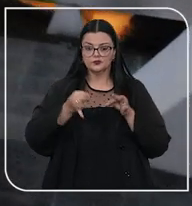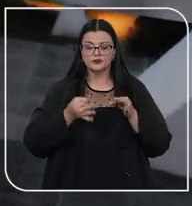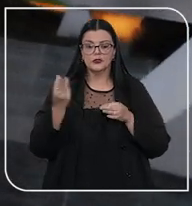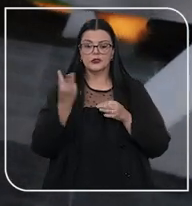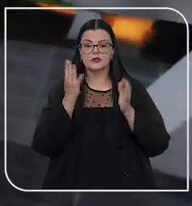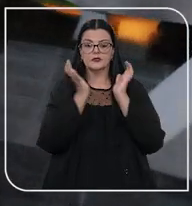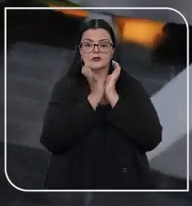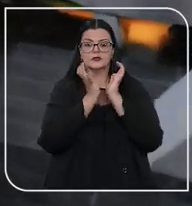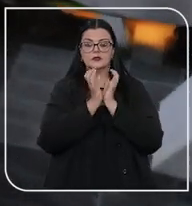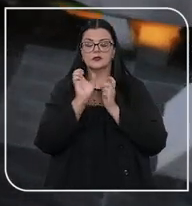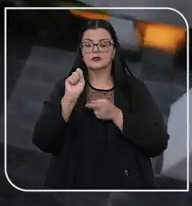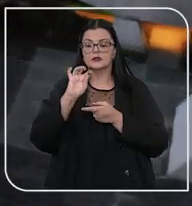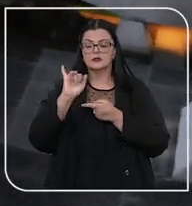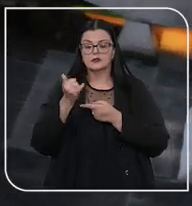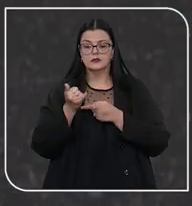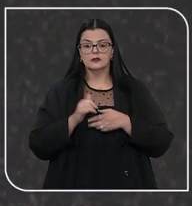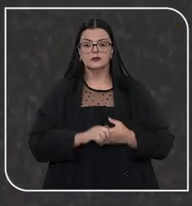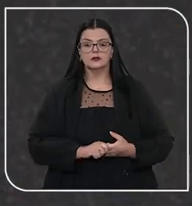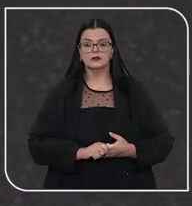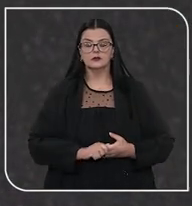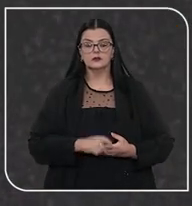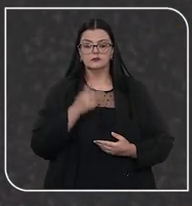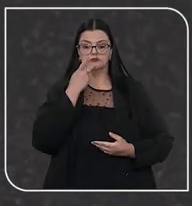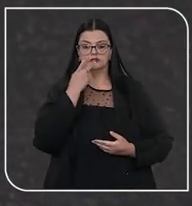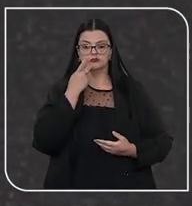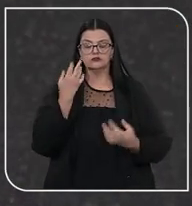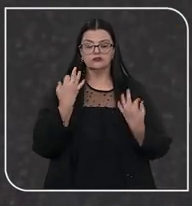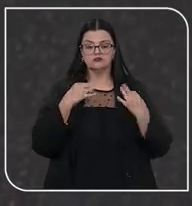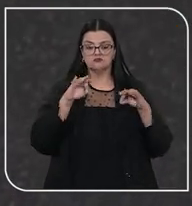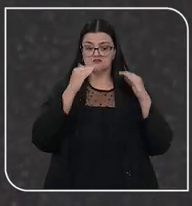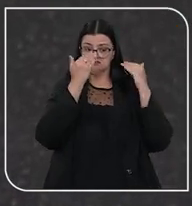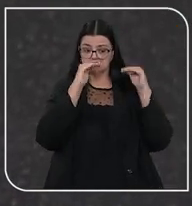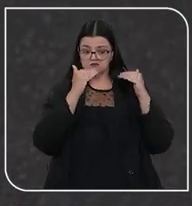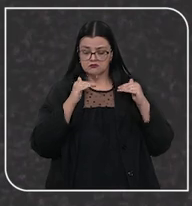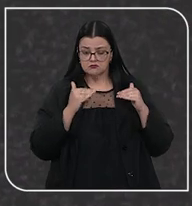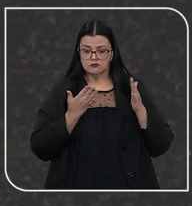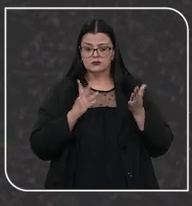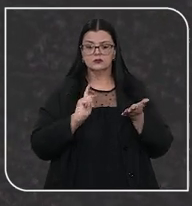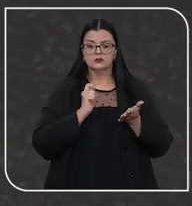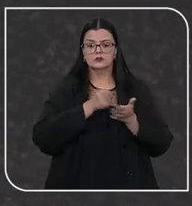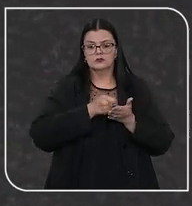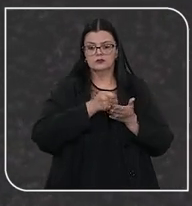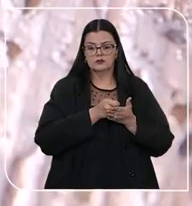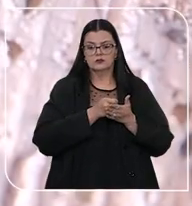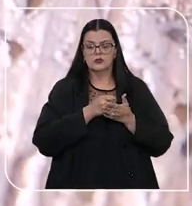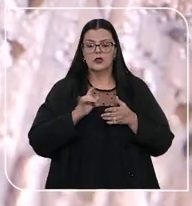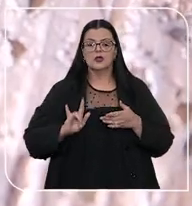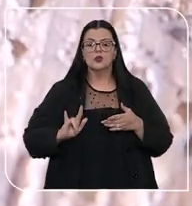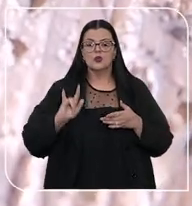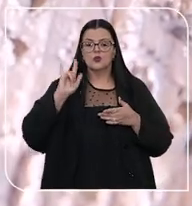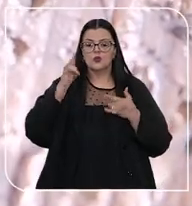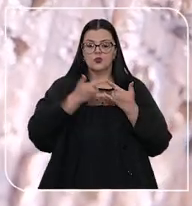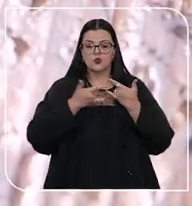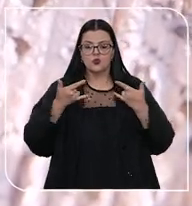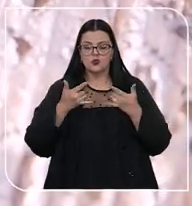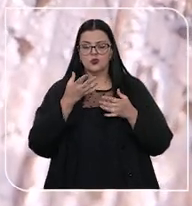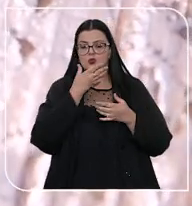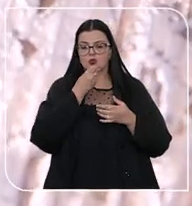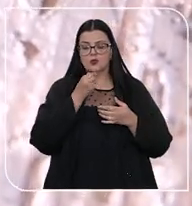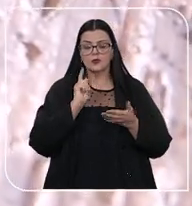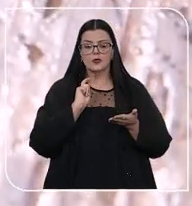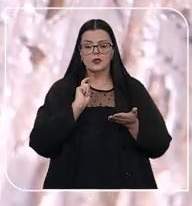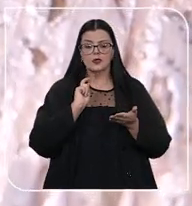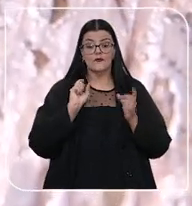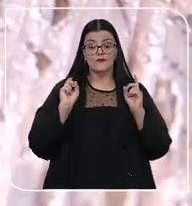pela terceira turma do STJ, que considerou cabível a ordem para apreender e reter o passaporte de um homem